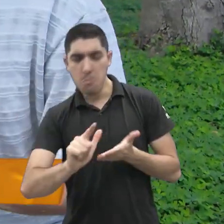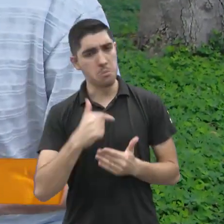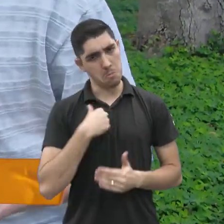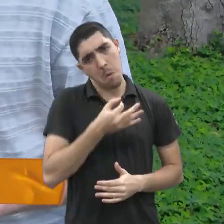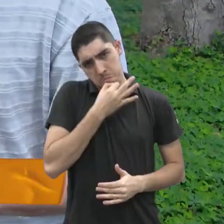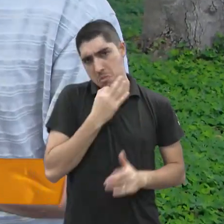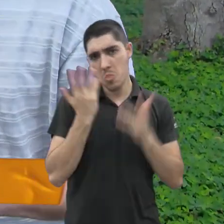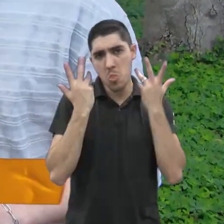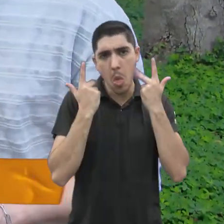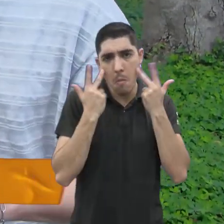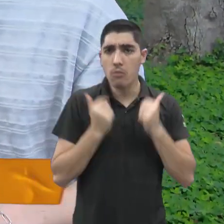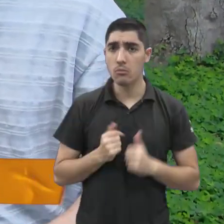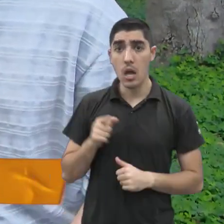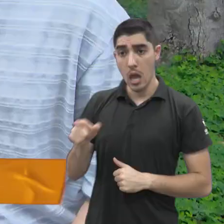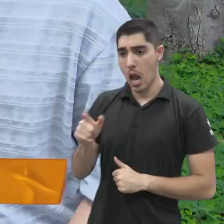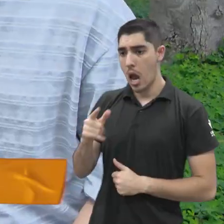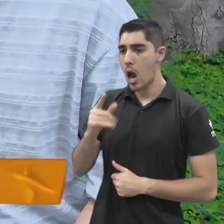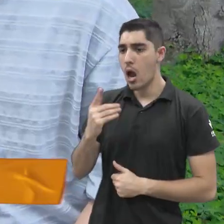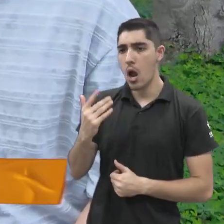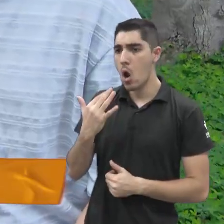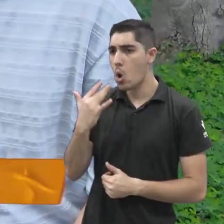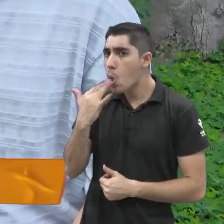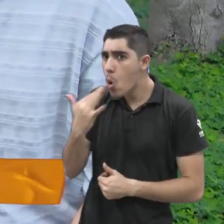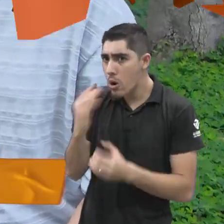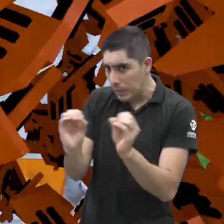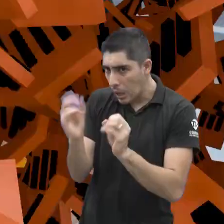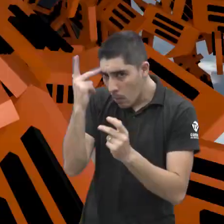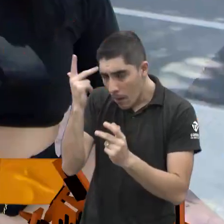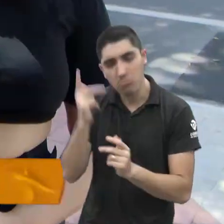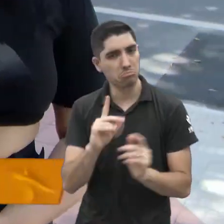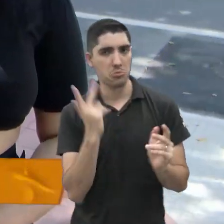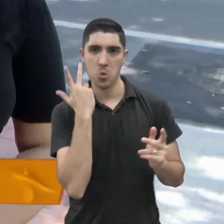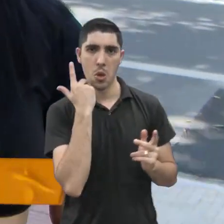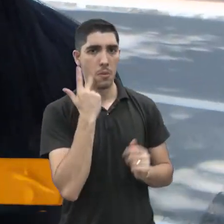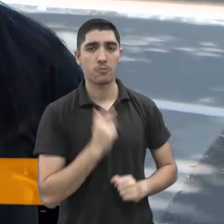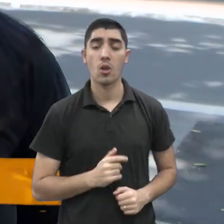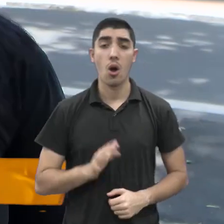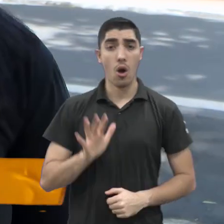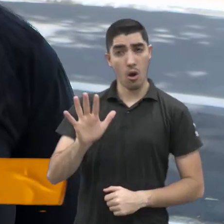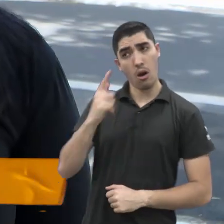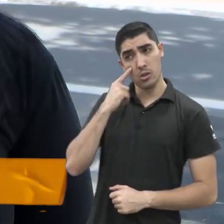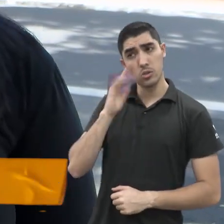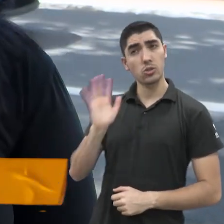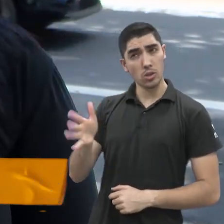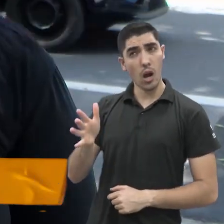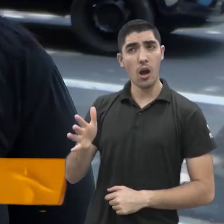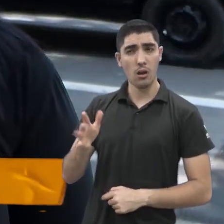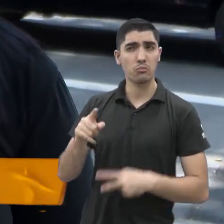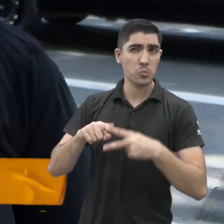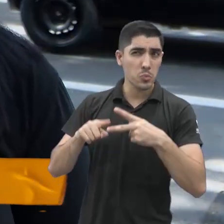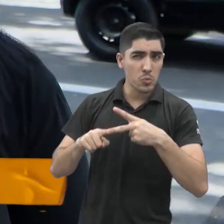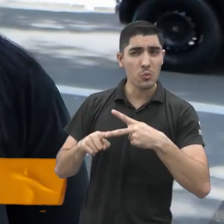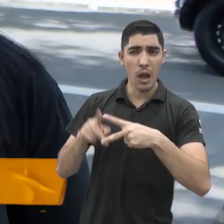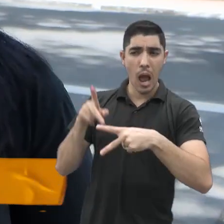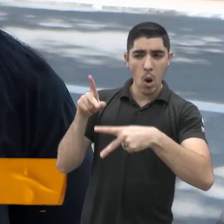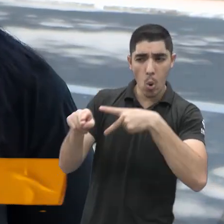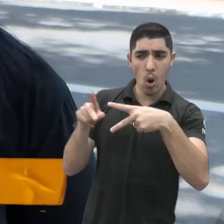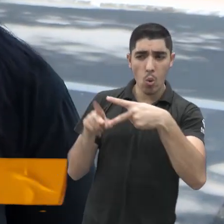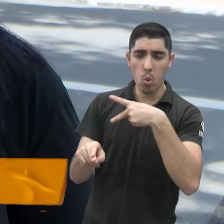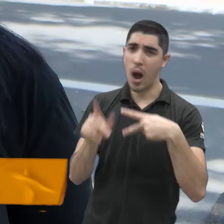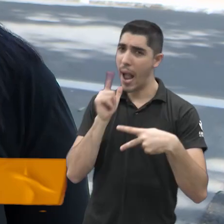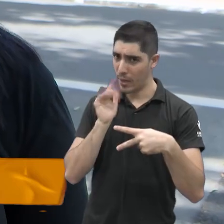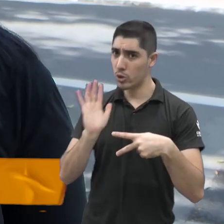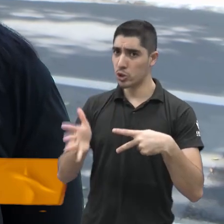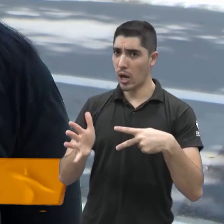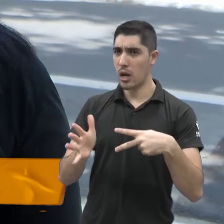Então a água tá saindo sem cor, sem cheiro? Sem cor, sem cheiro nenhum. Olha, já cortou umas 2, 3 vezes desde que eu moro lá, mas eles resolvem